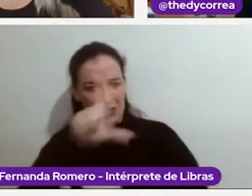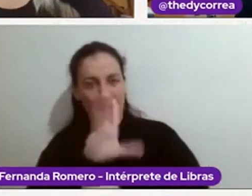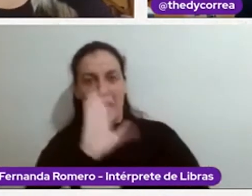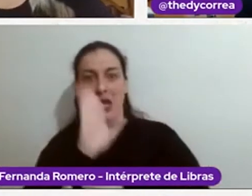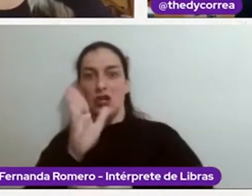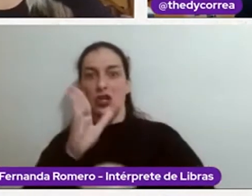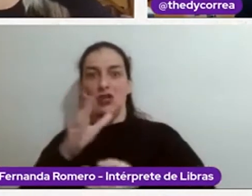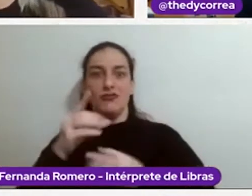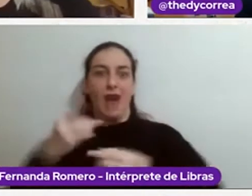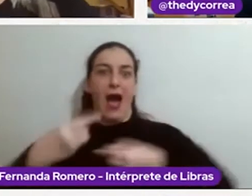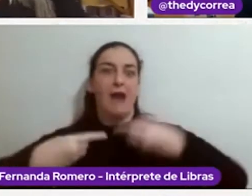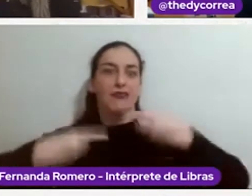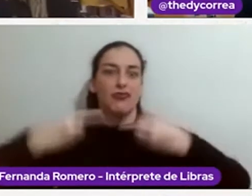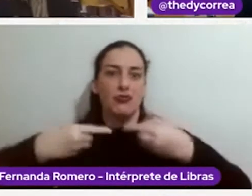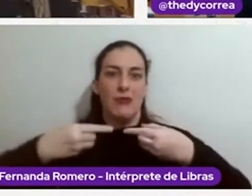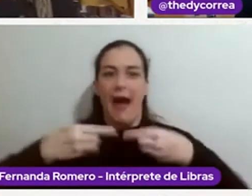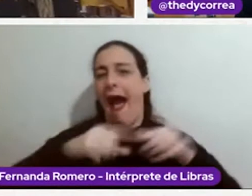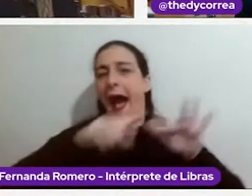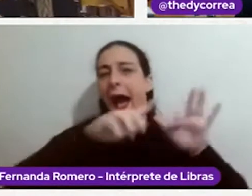o livro físico,